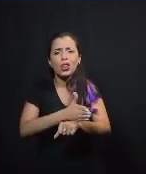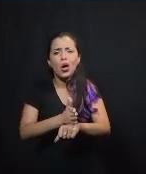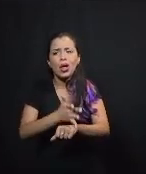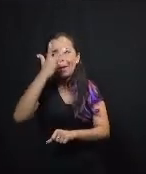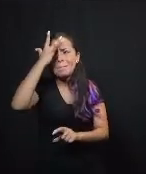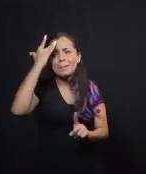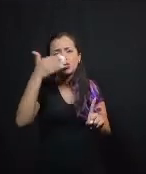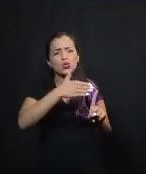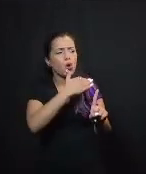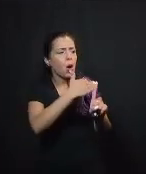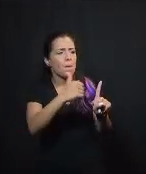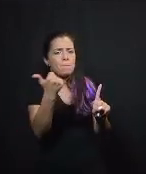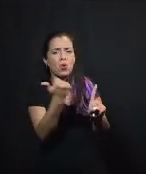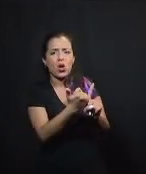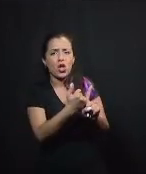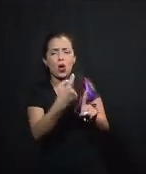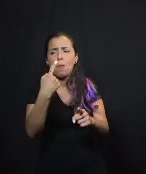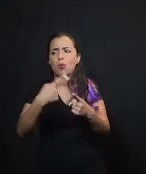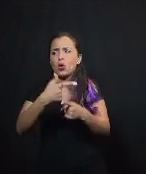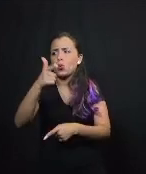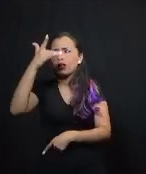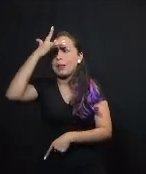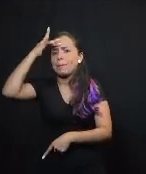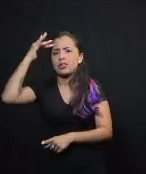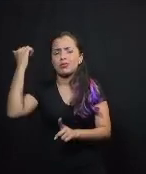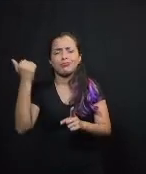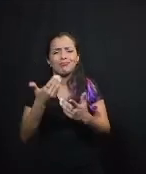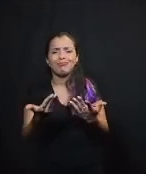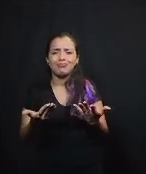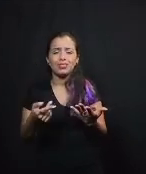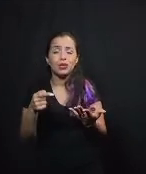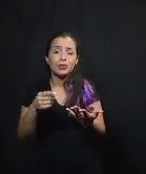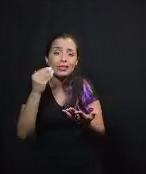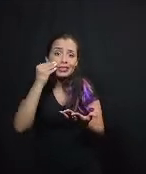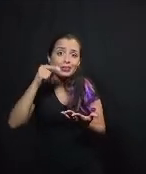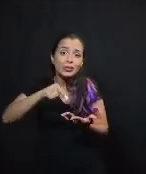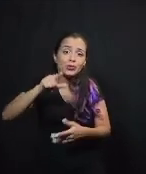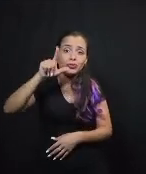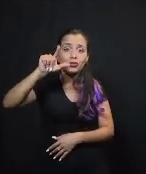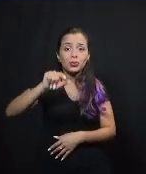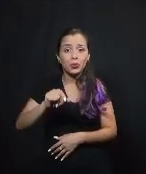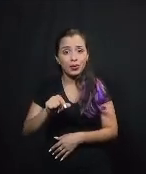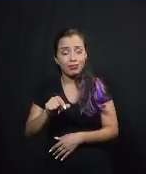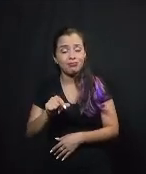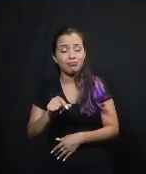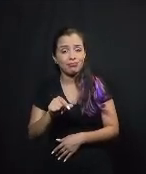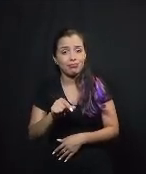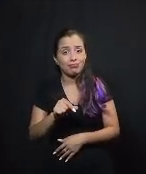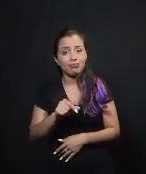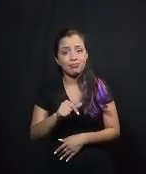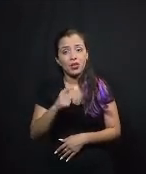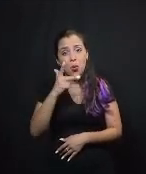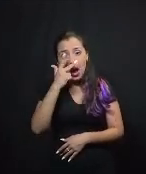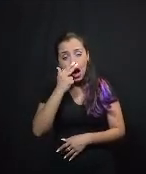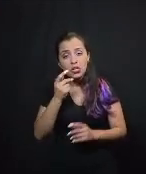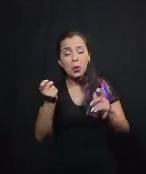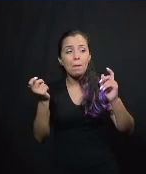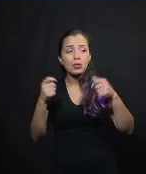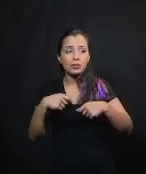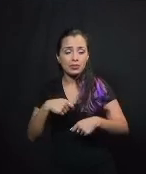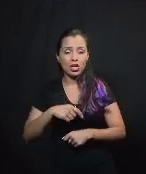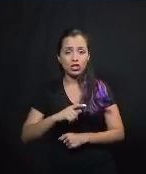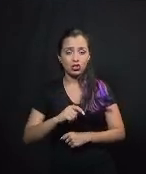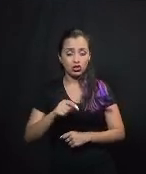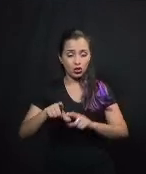um adversário, por não sei o quê. Eu acho que essa é... Existe possibilidade de escolha? Sim,